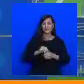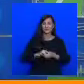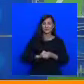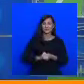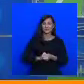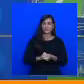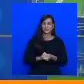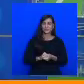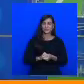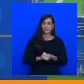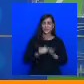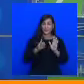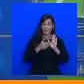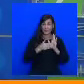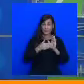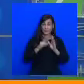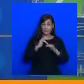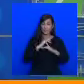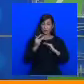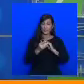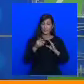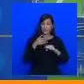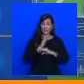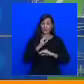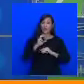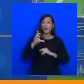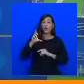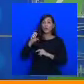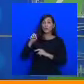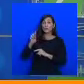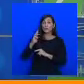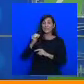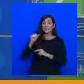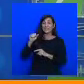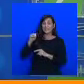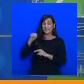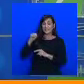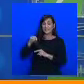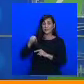39. Para apostar online é só acessar o portal